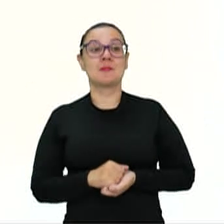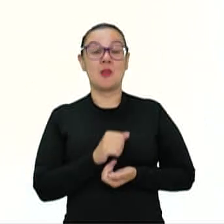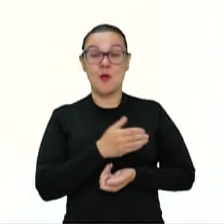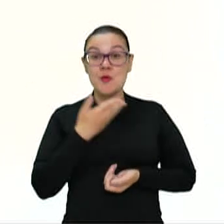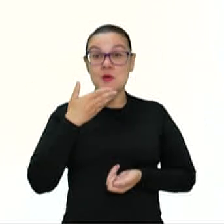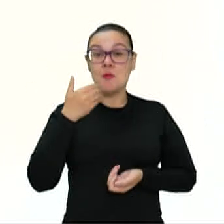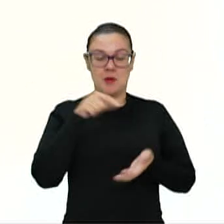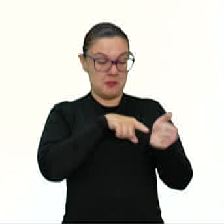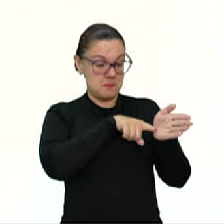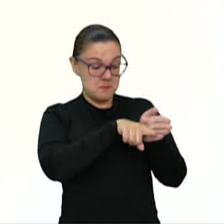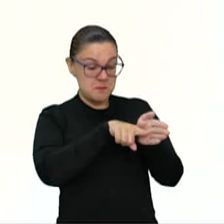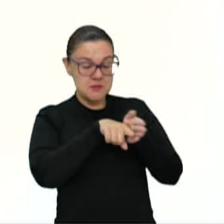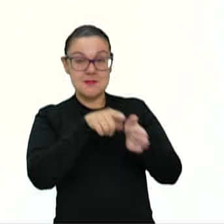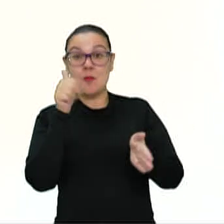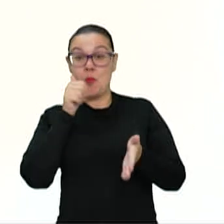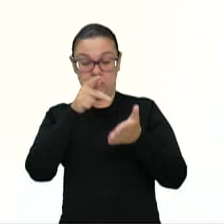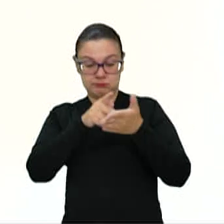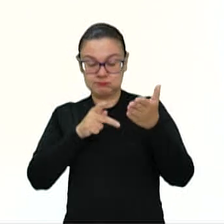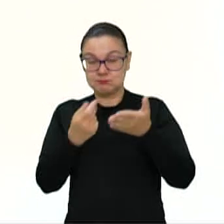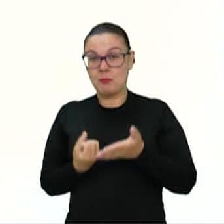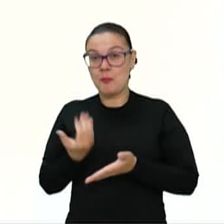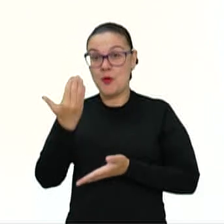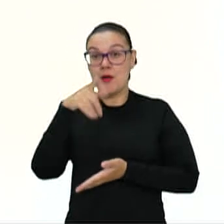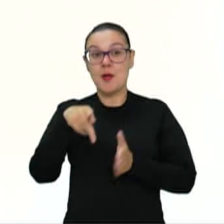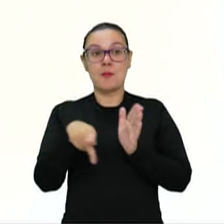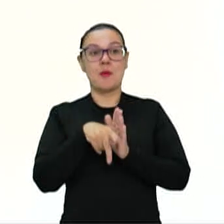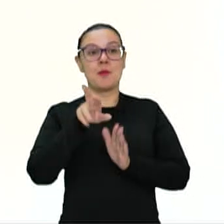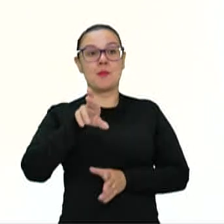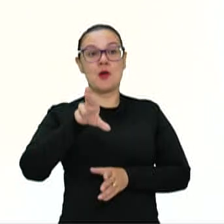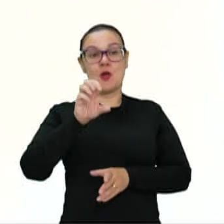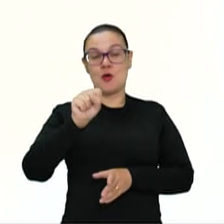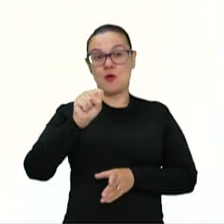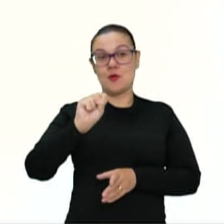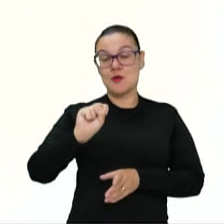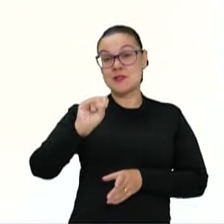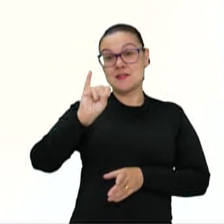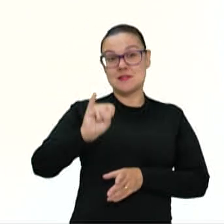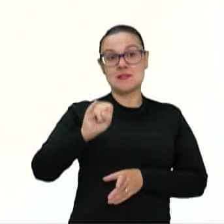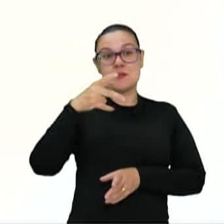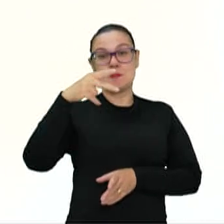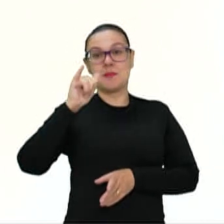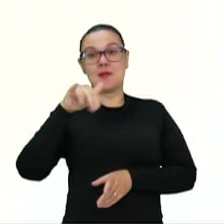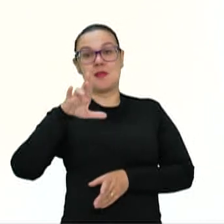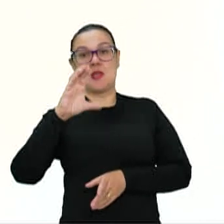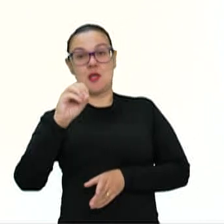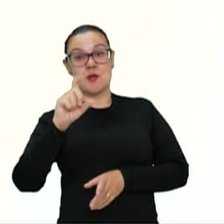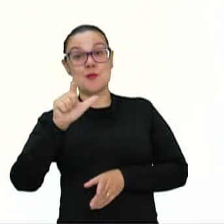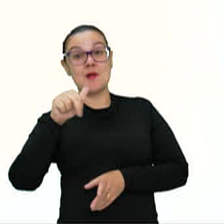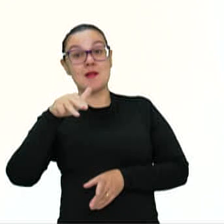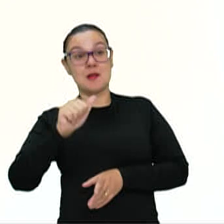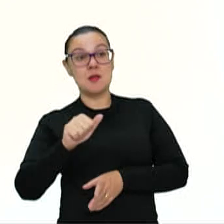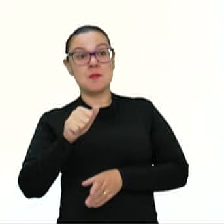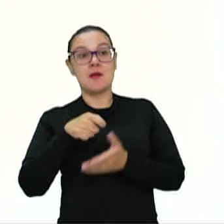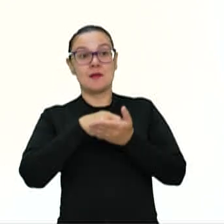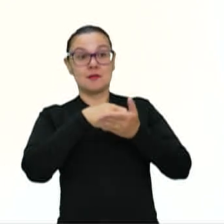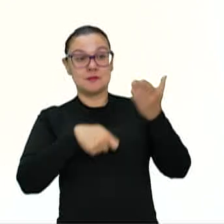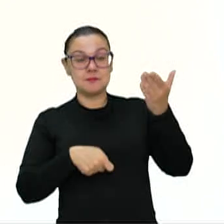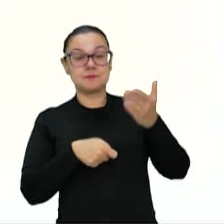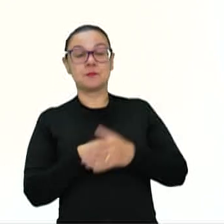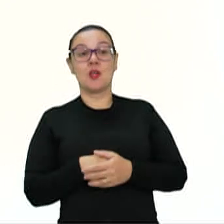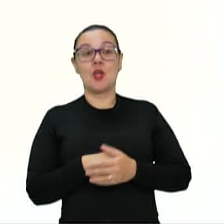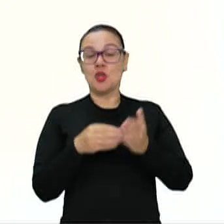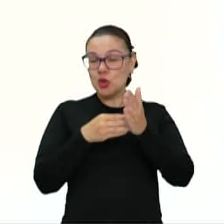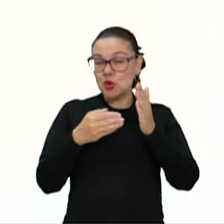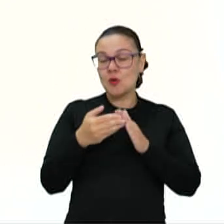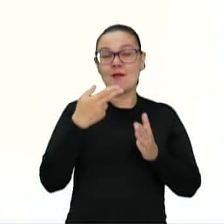melhores estudos sobre a poetisa são de Rosi Pinheiro Lima, que estabelece a biografia de Júlia da Costa a partir de